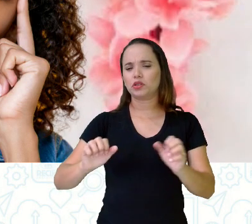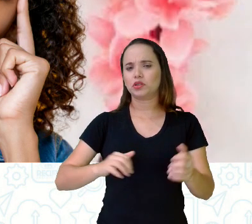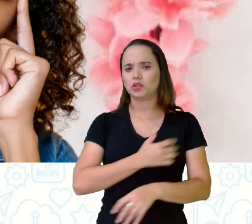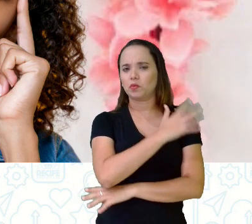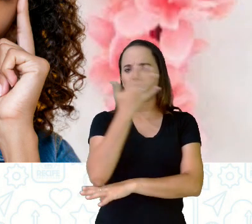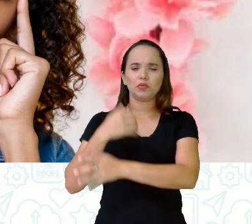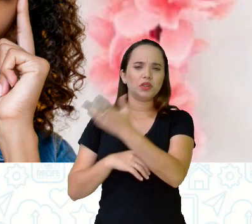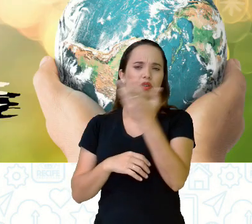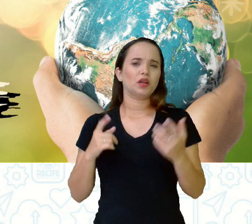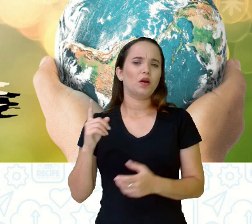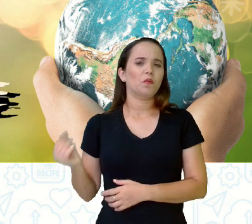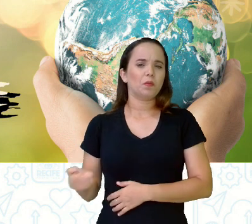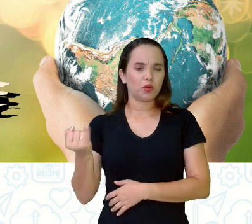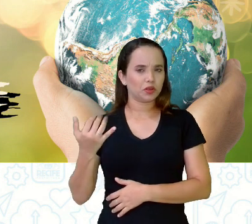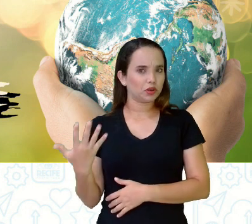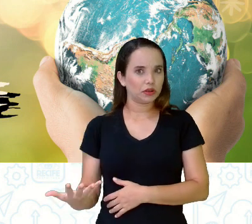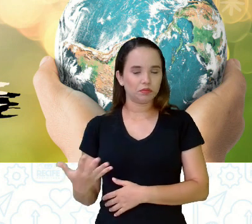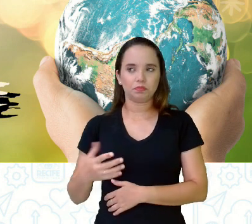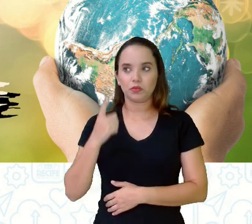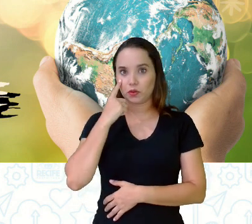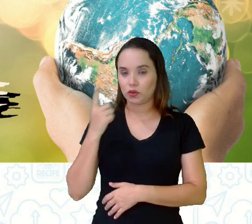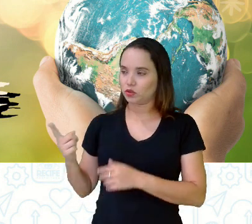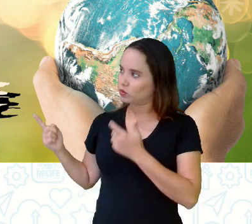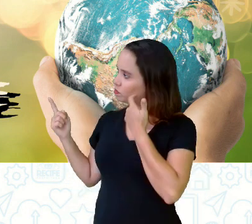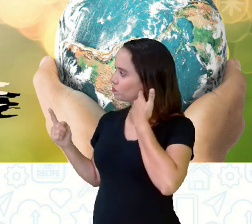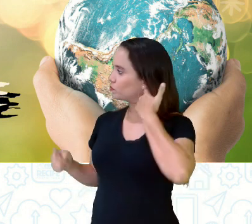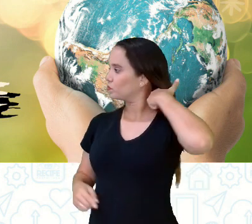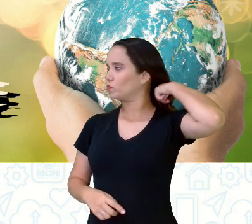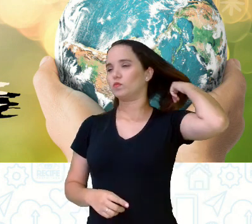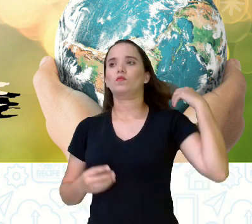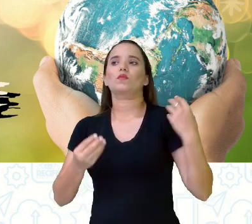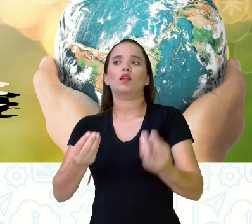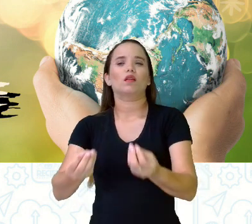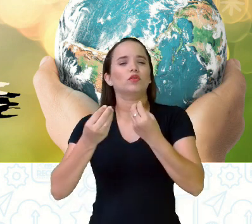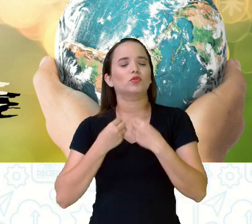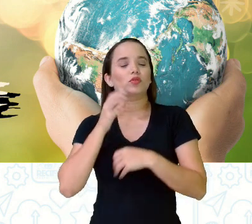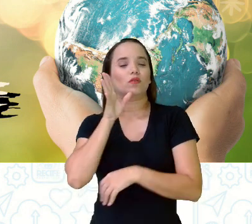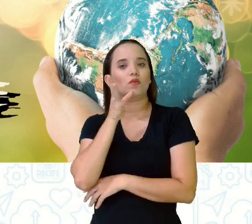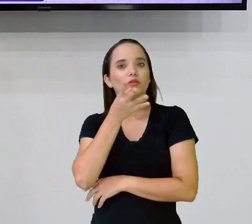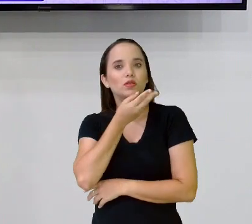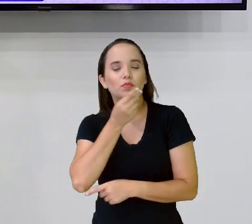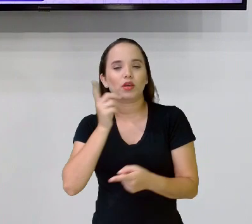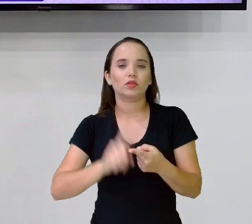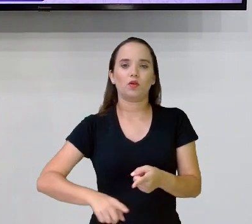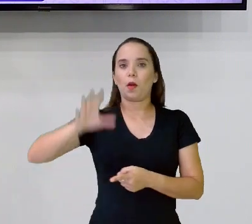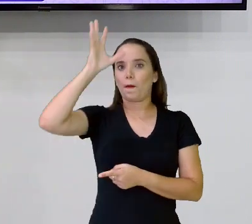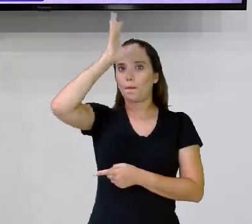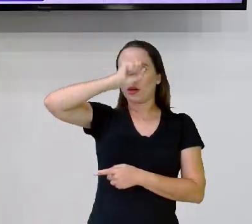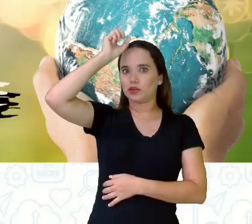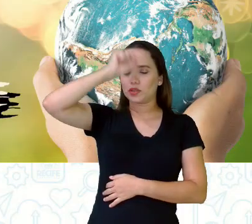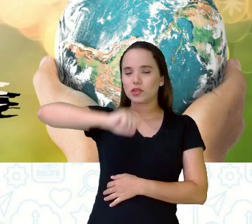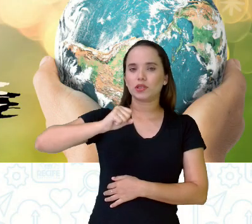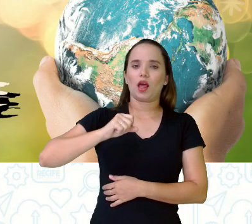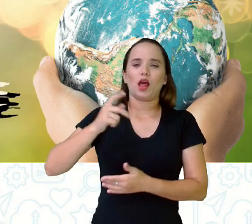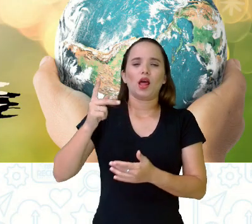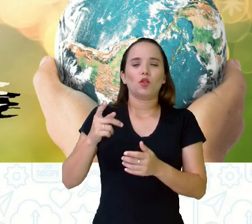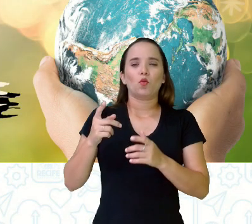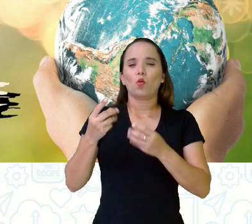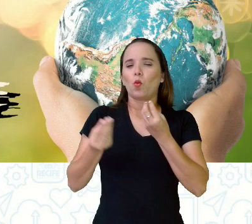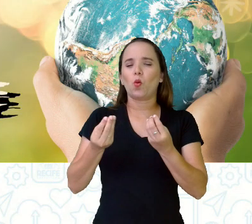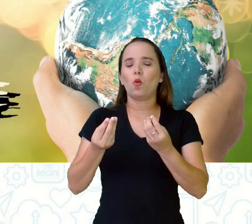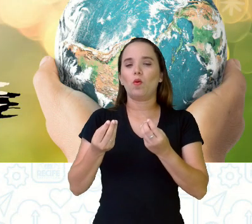é importante? Vamos ver aqui, olha. Porque nos traz, né, conhecimento, aprendizado a partir de erros